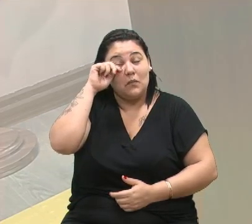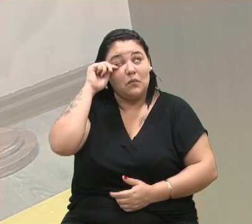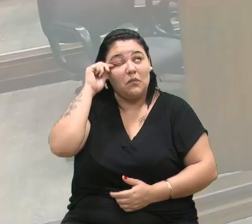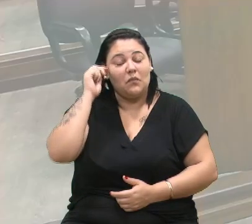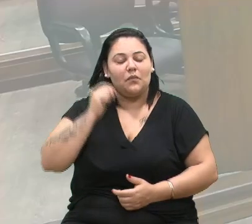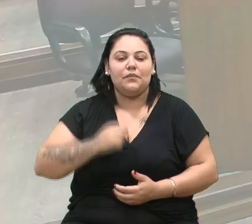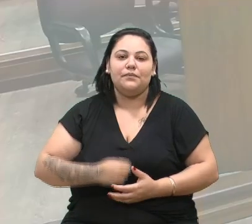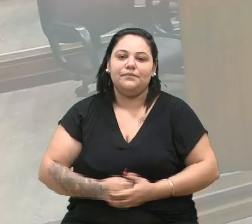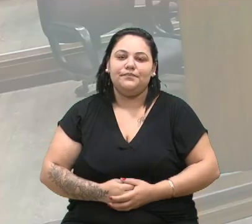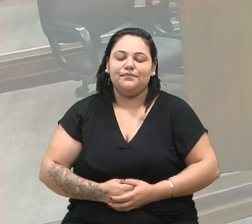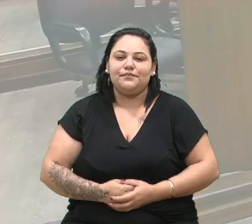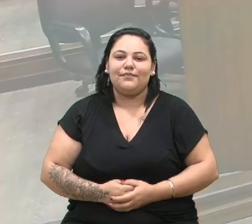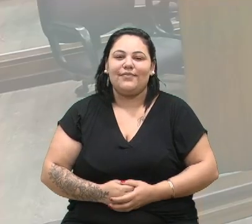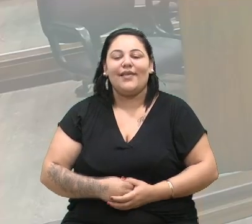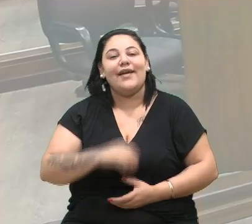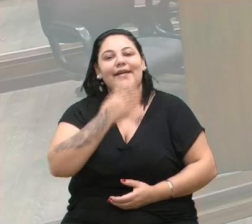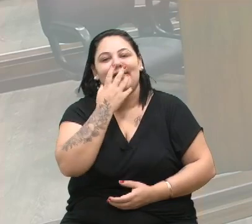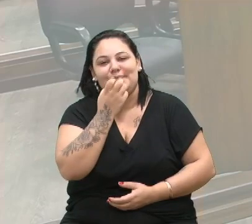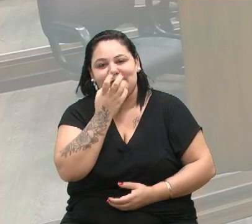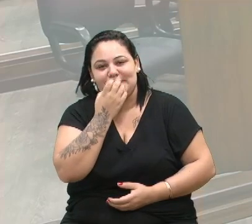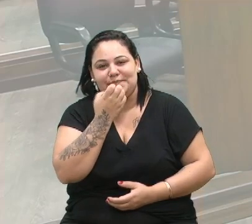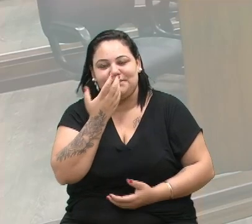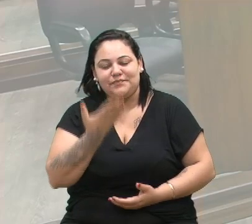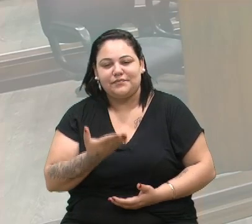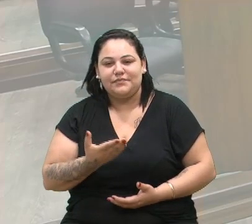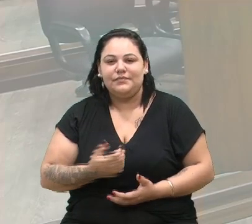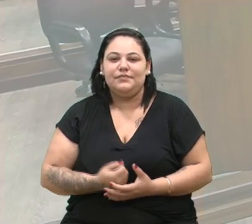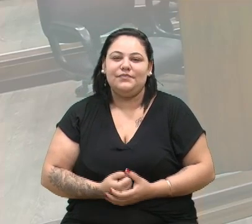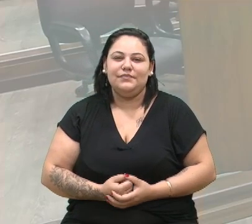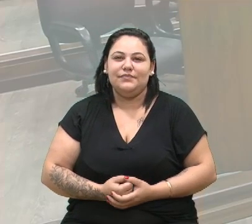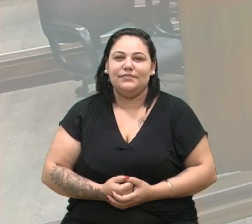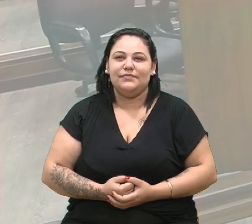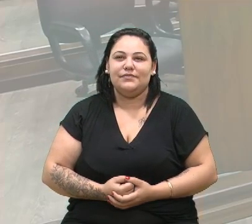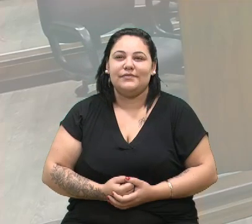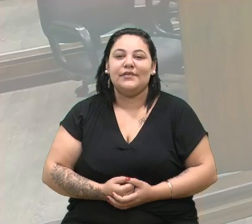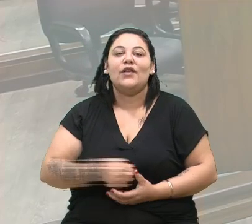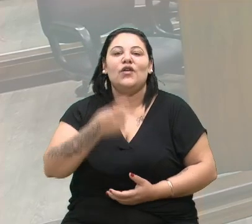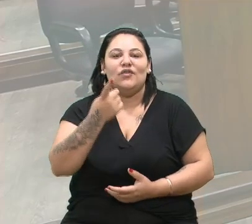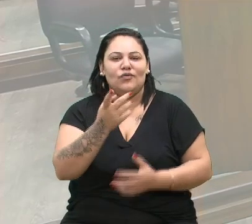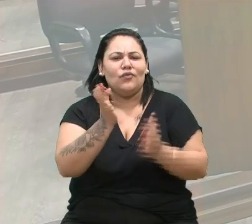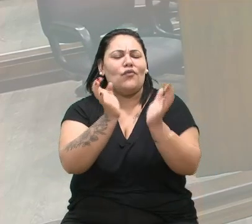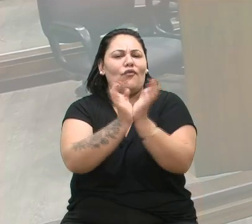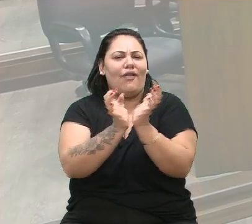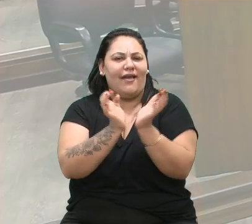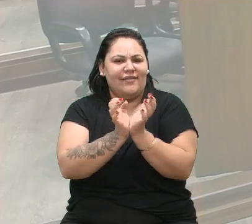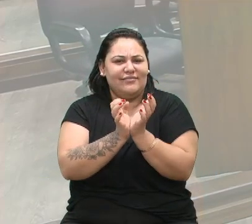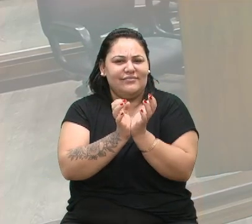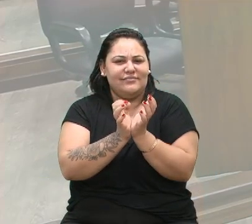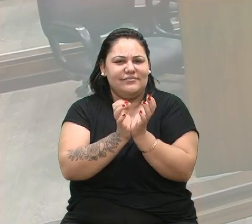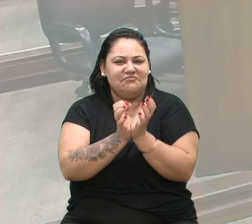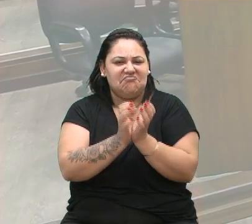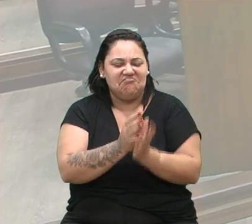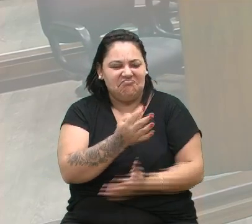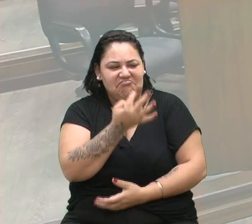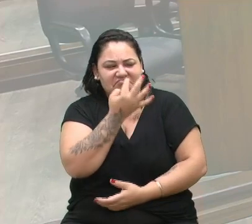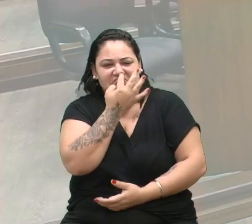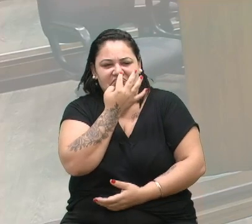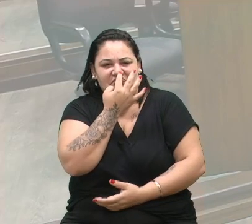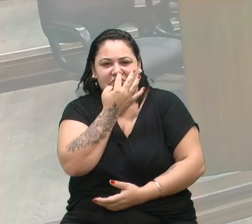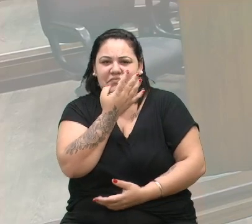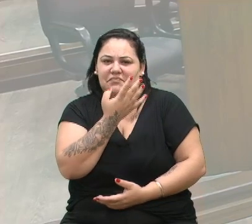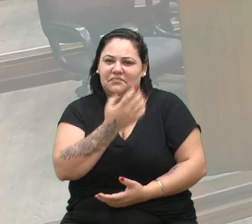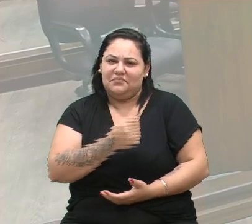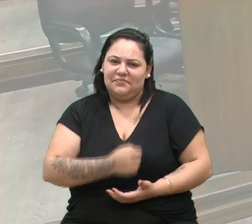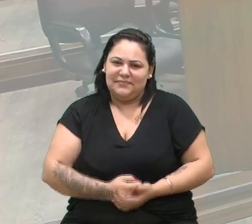Vereador Camilles, o senhor é um colega que nos impressiona.